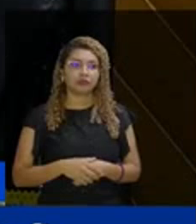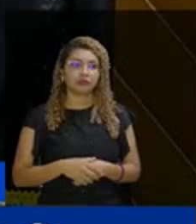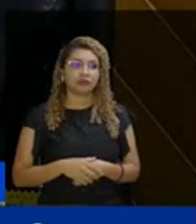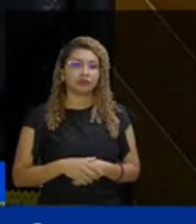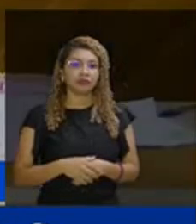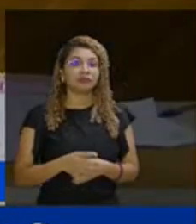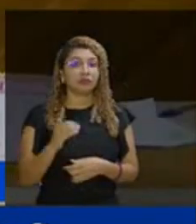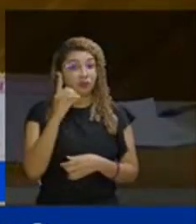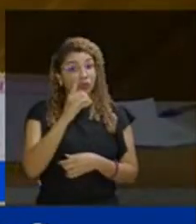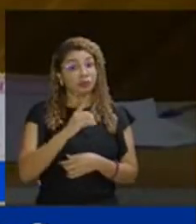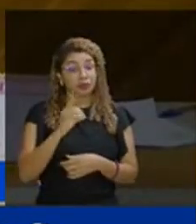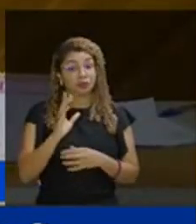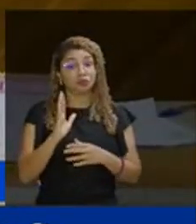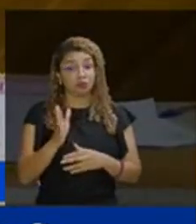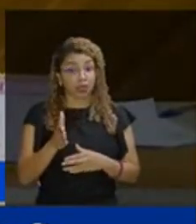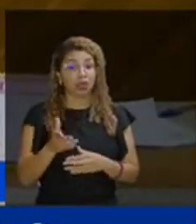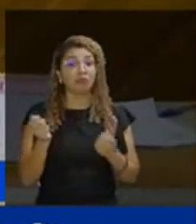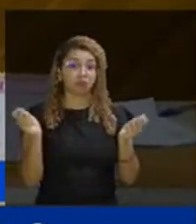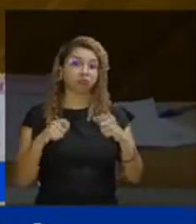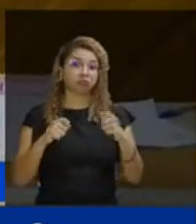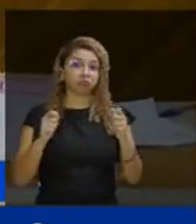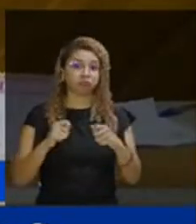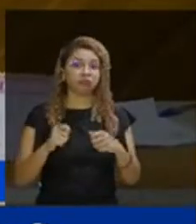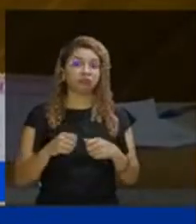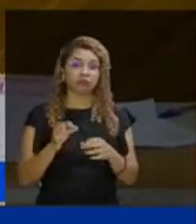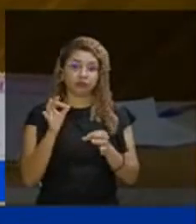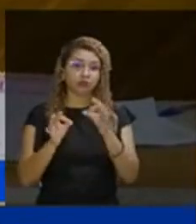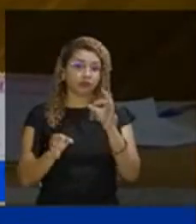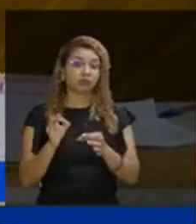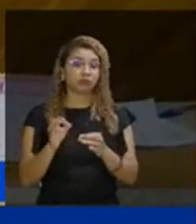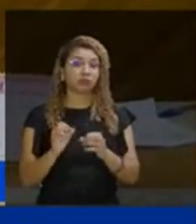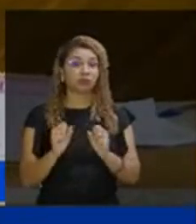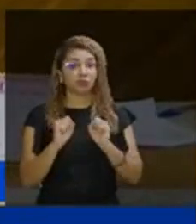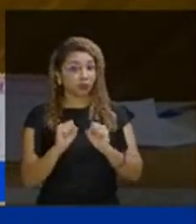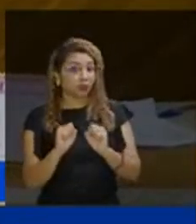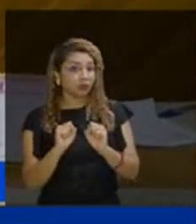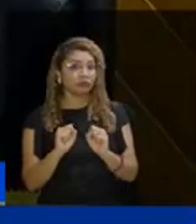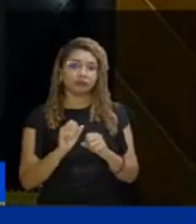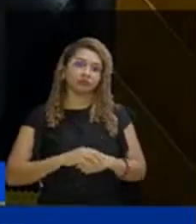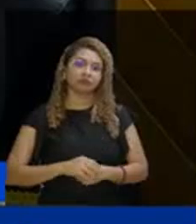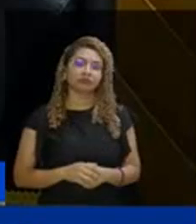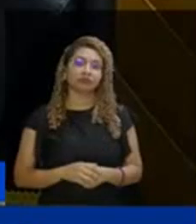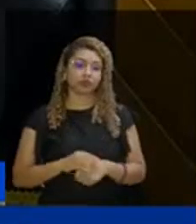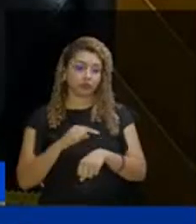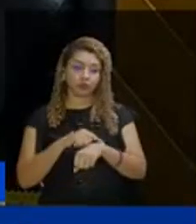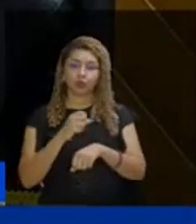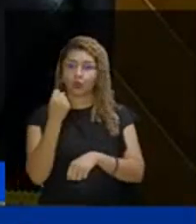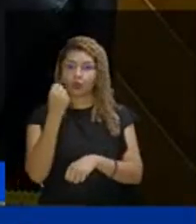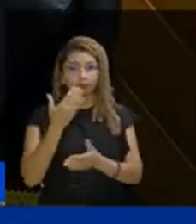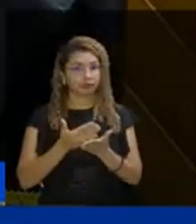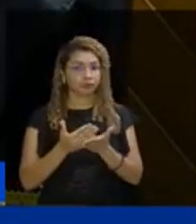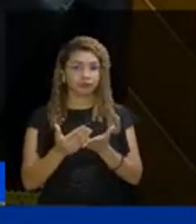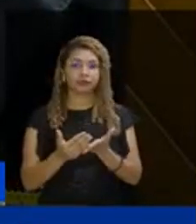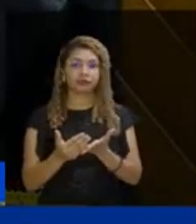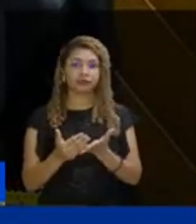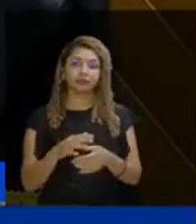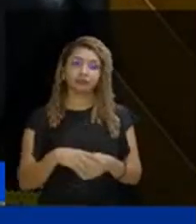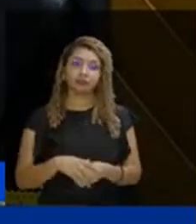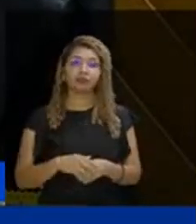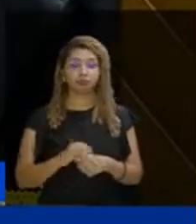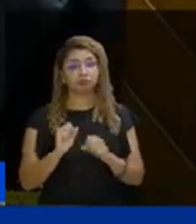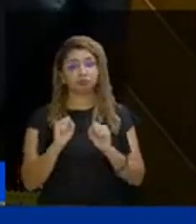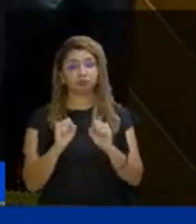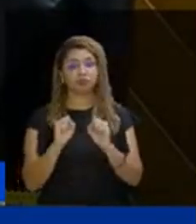Mas, domingo, já estamos aqui reunidos a partir das 8 horas da manhã. Bom, então, eu coloco no domingo,